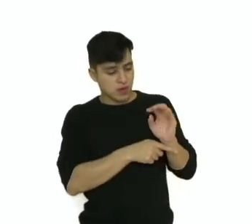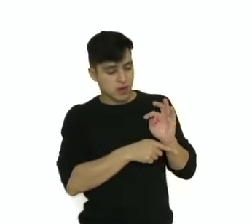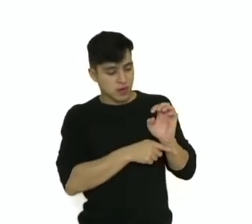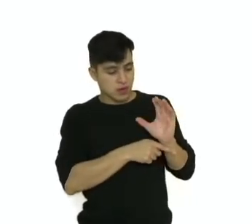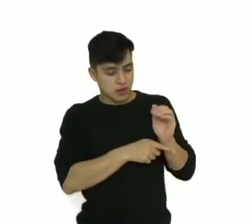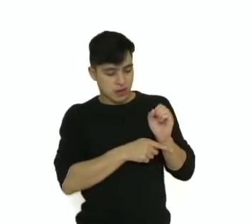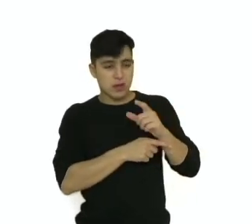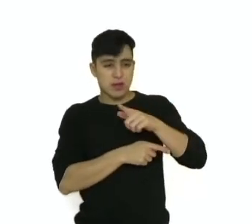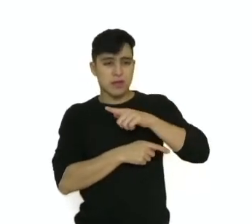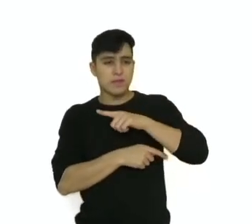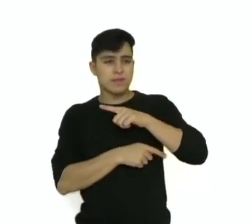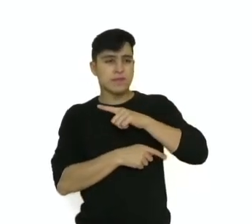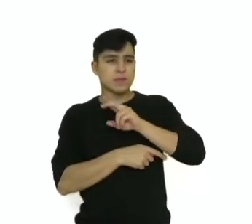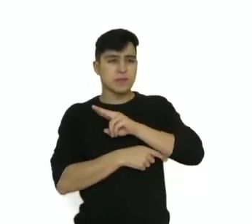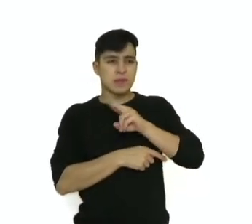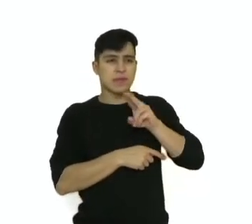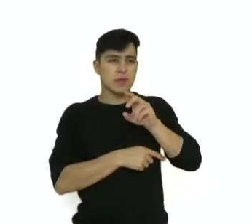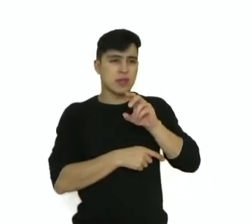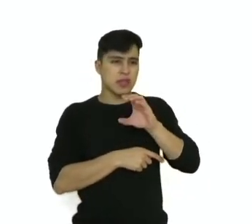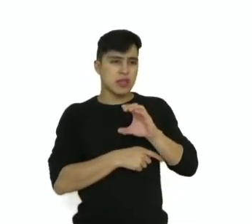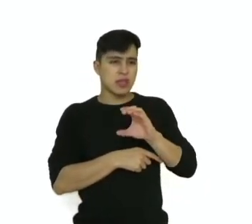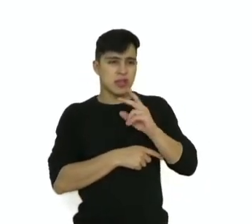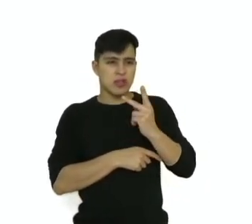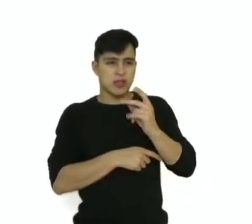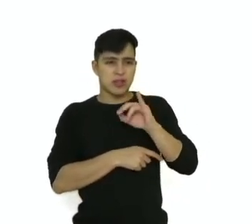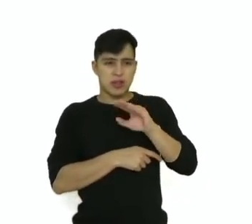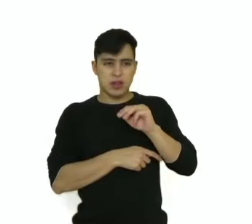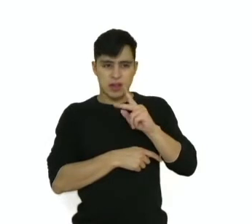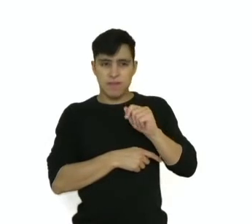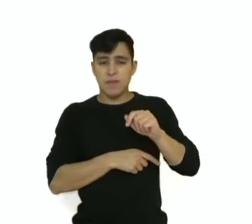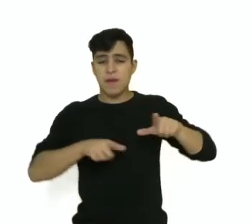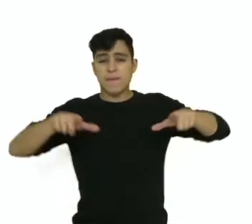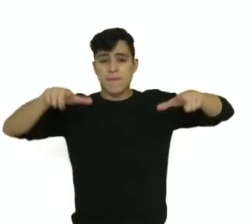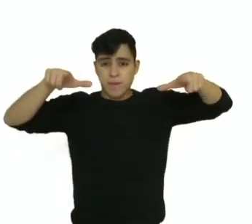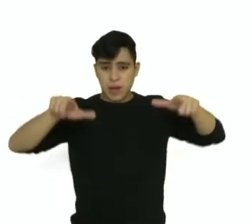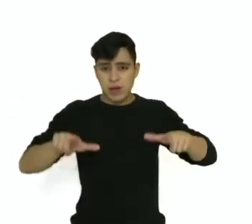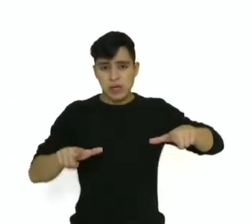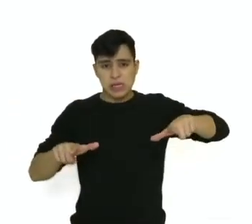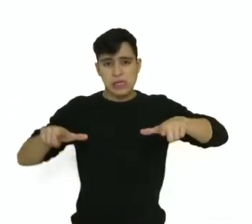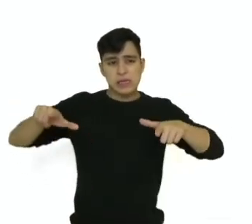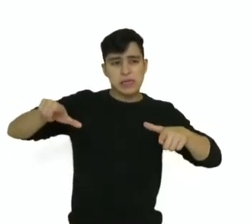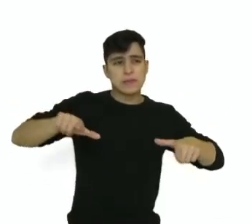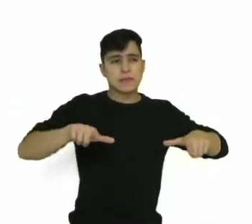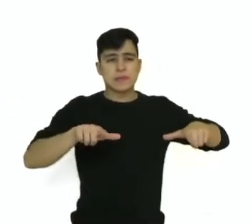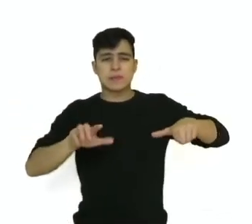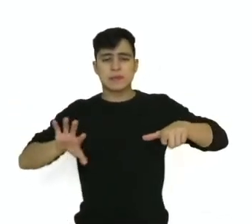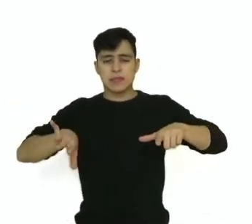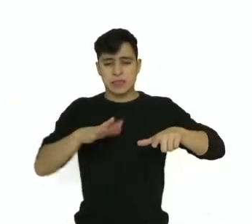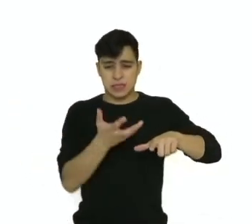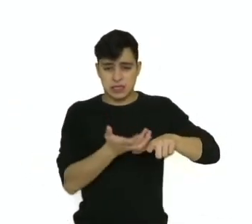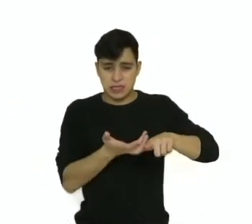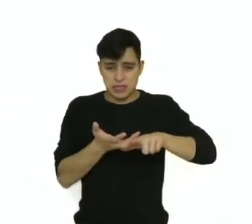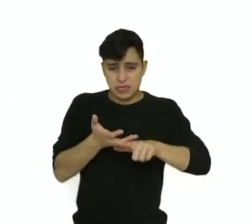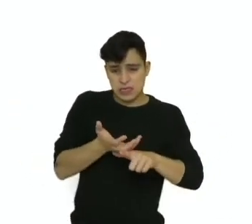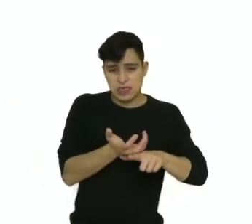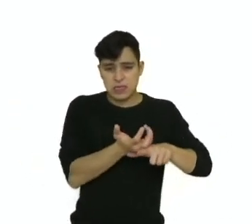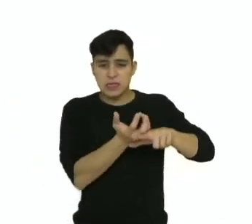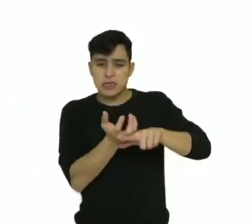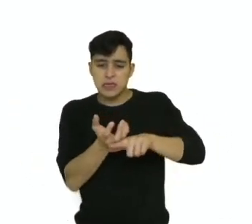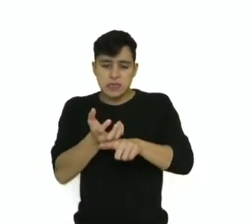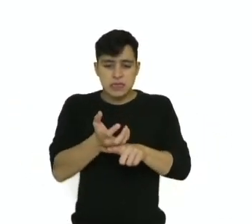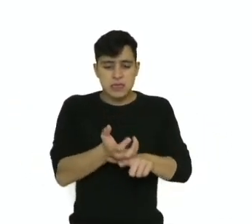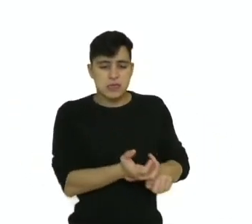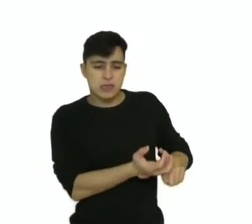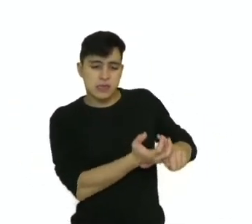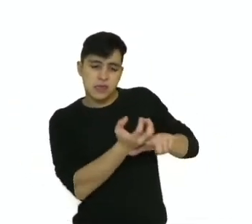plantio chamado chinampa. Eram plataformas flutuantes, como a imagem está mostrando, né? Nos rios